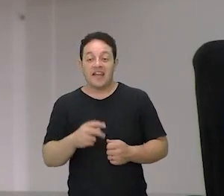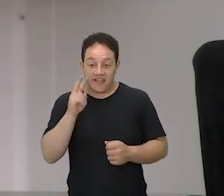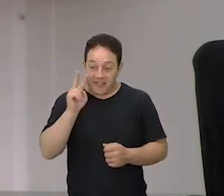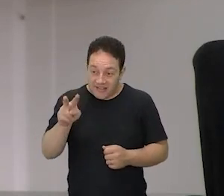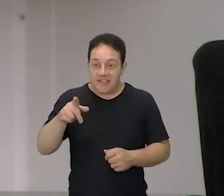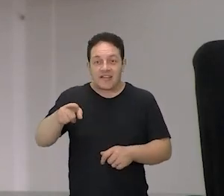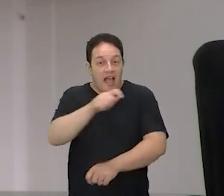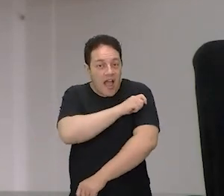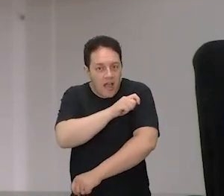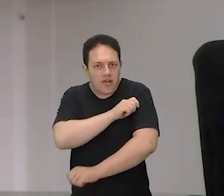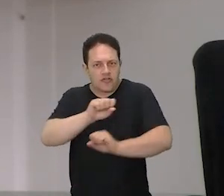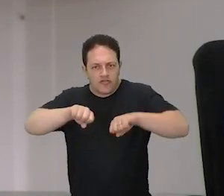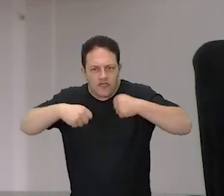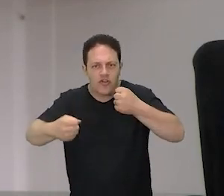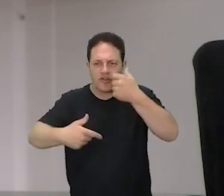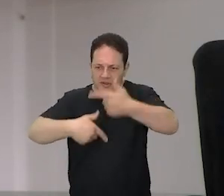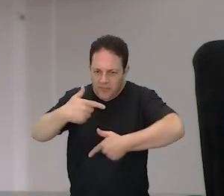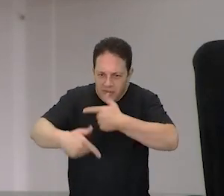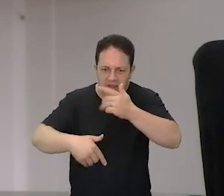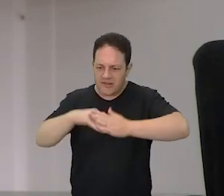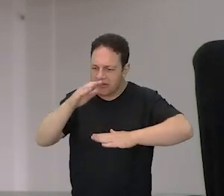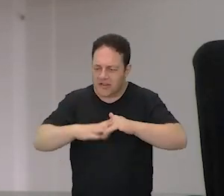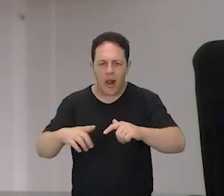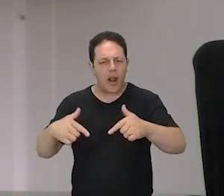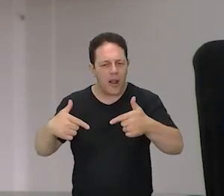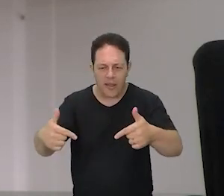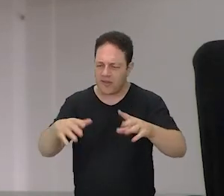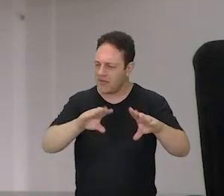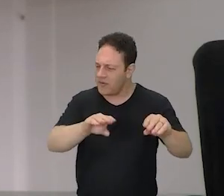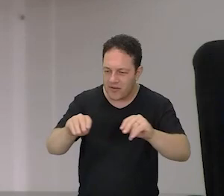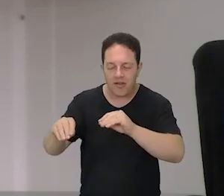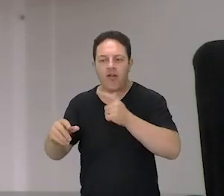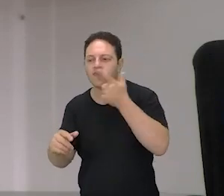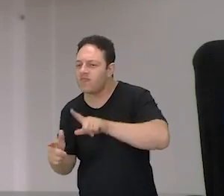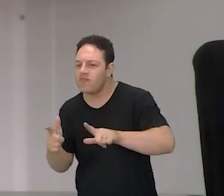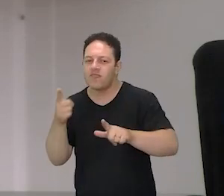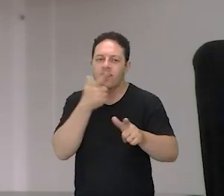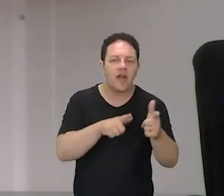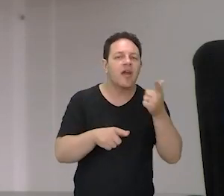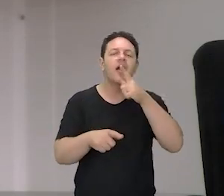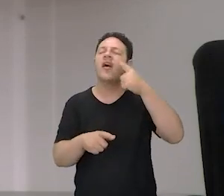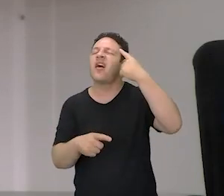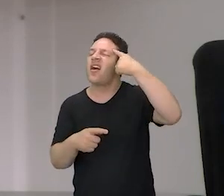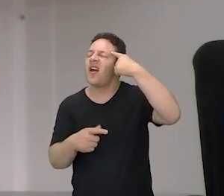vê o aluno ali, engajado,